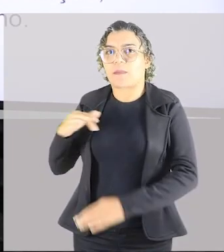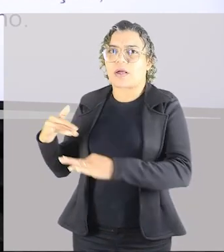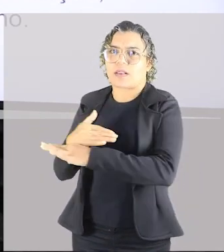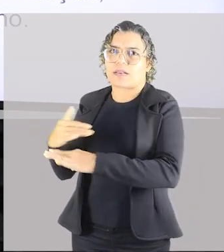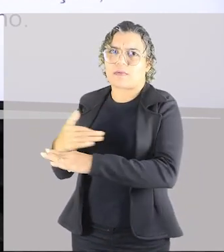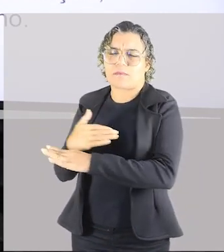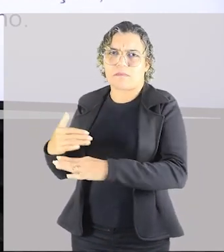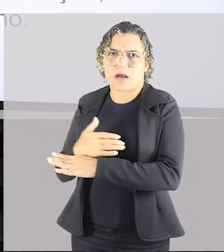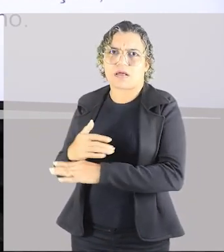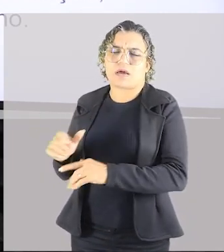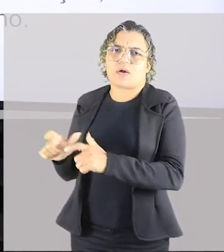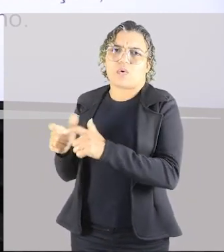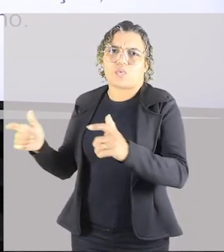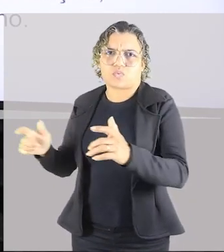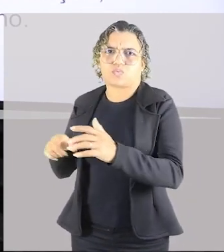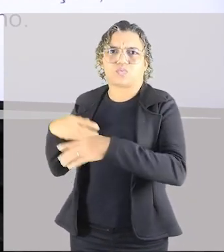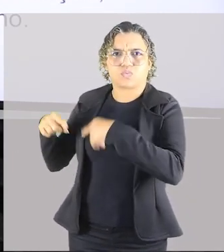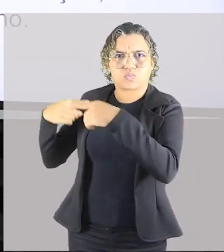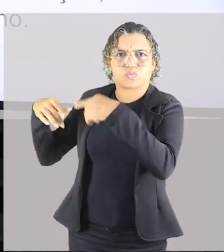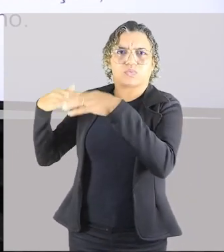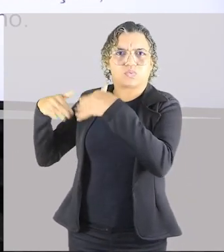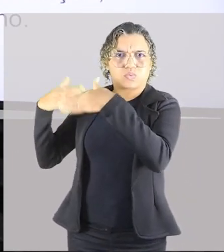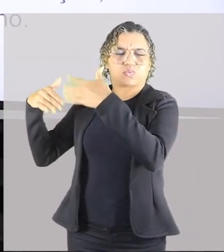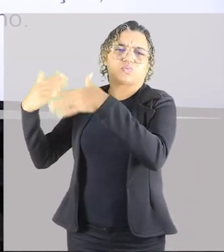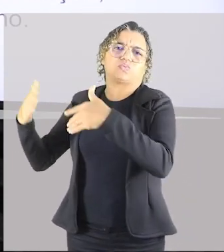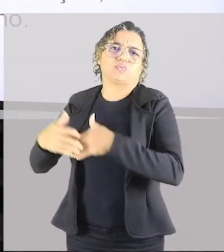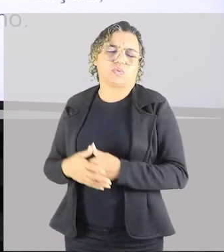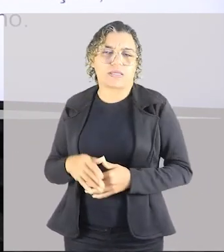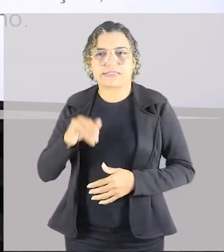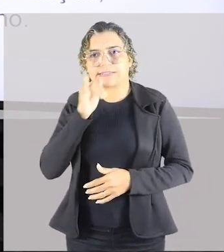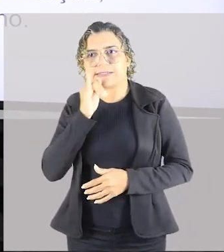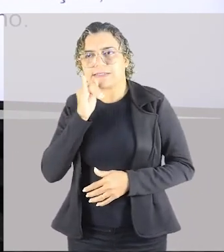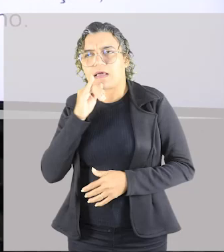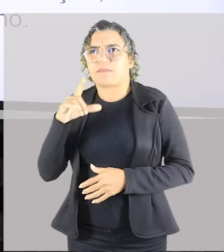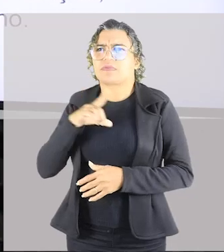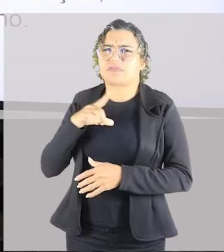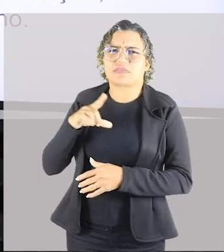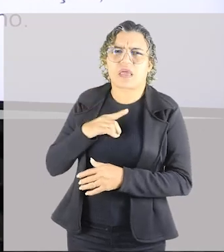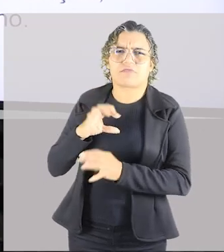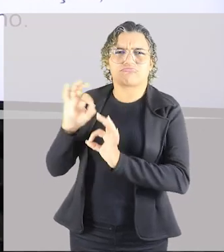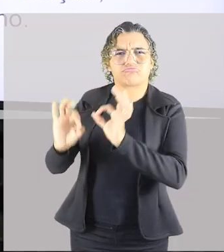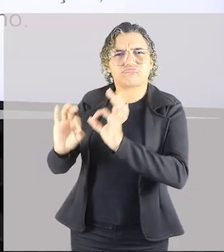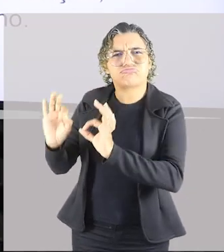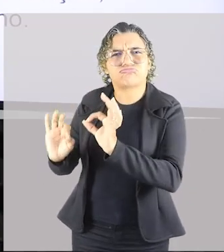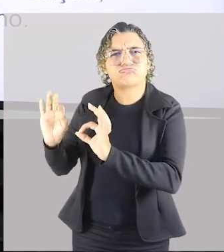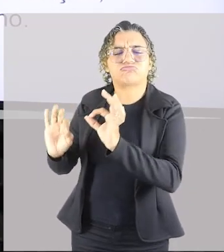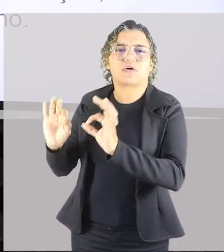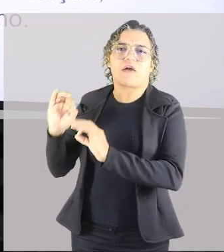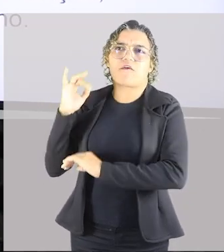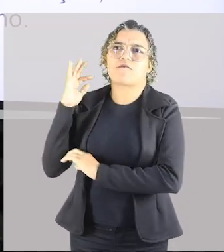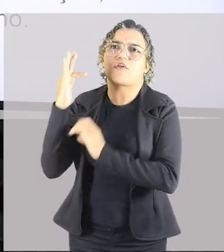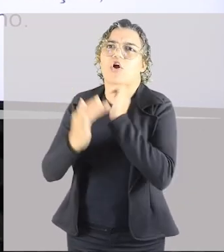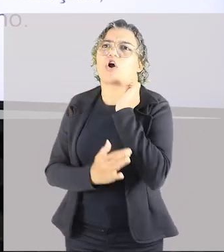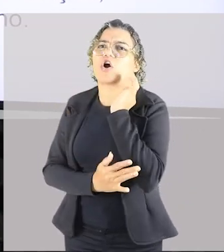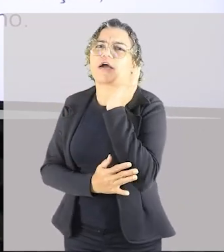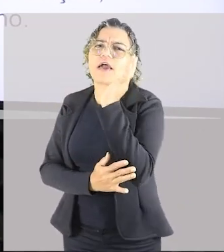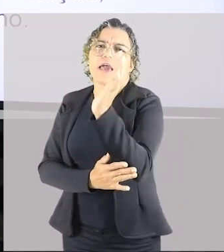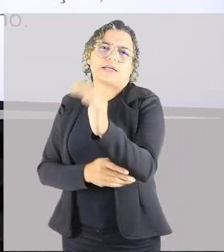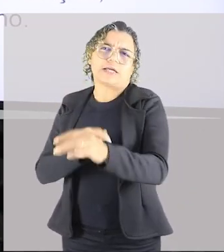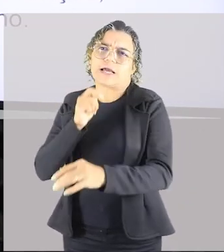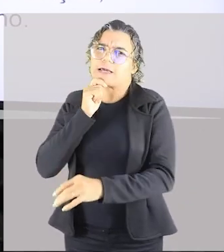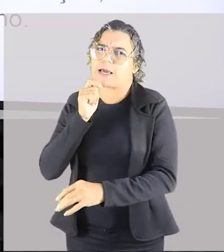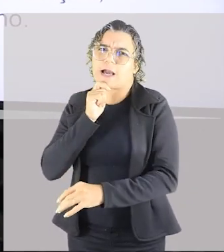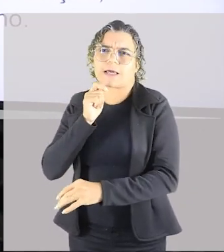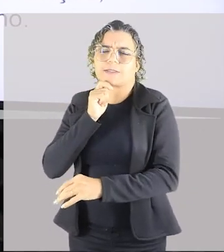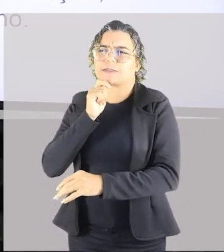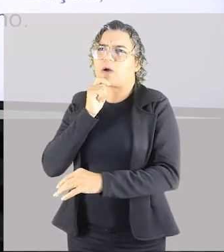desenvolvida. Tu olha, por exemplo, para a região norte, tu tem vazios demográficos, áreas, por exemplo, de floresta ainda nativa, tu tem as